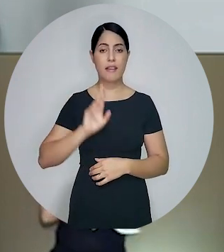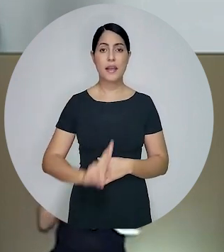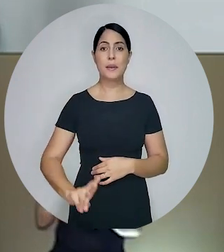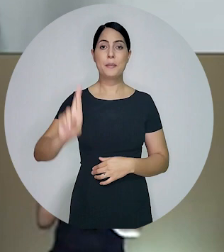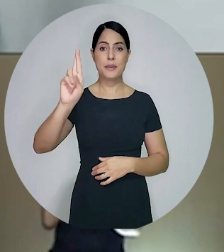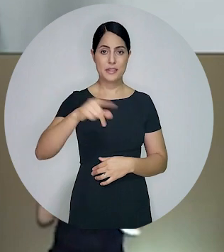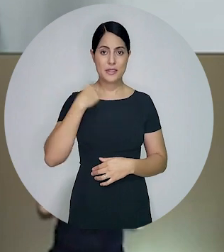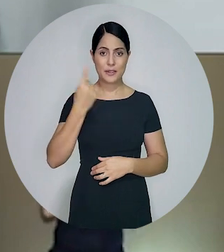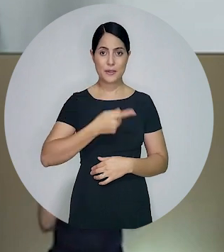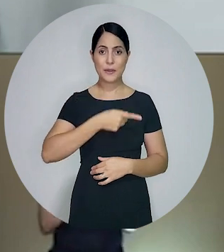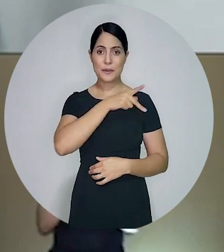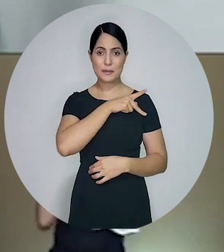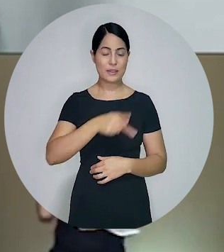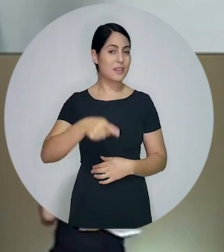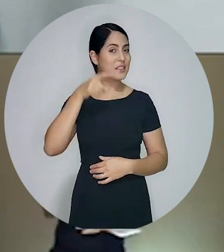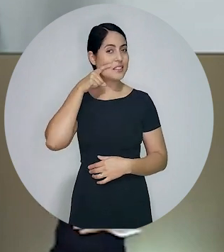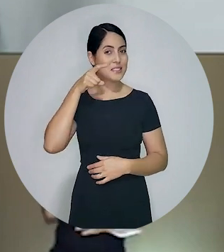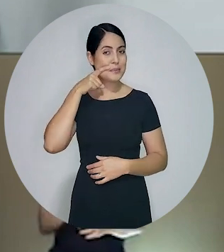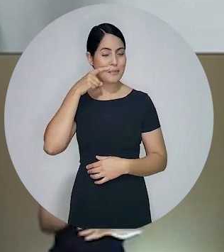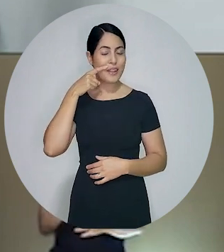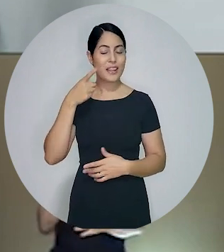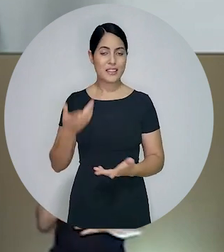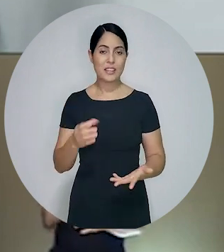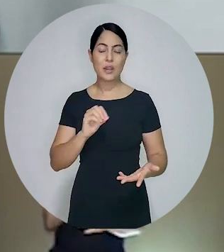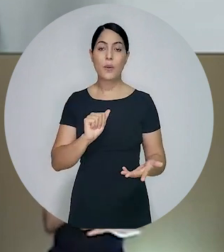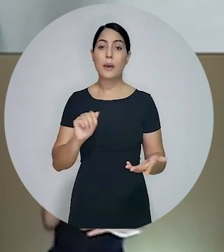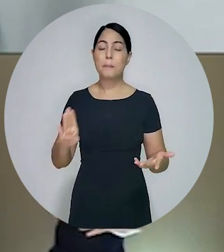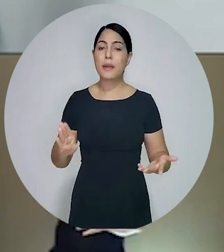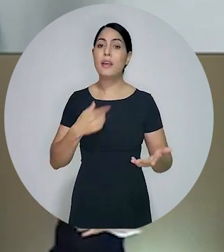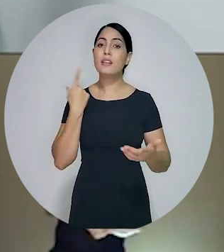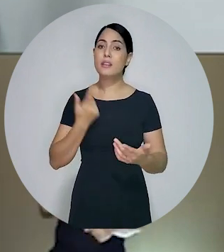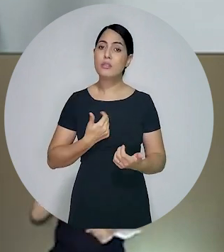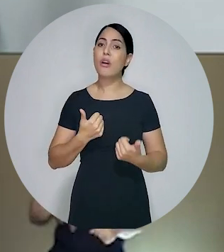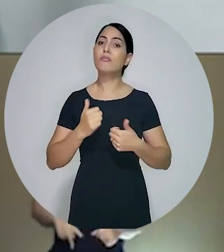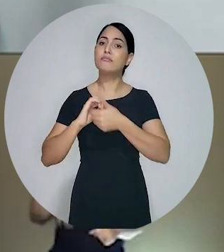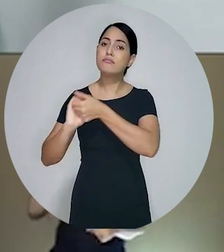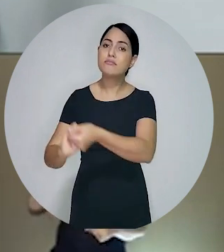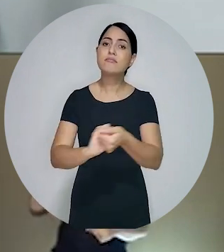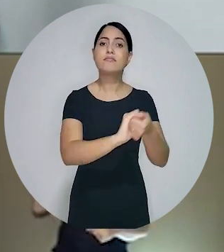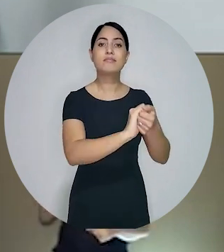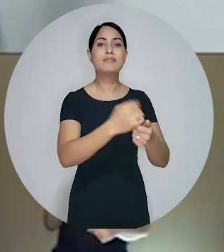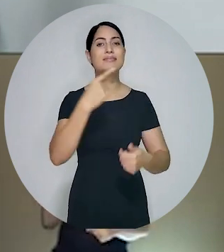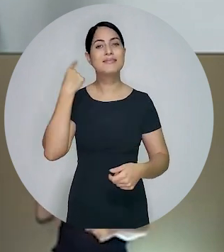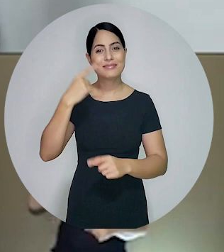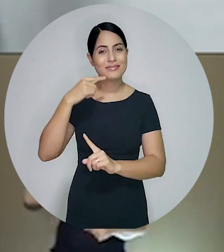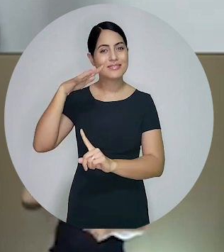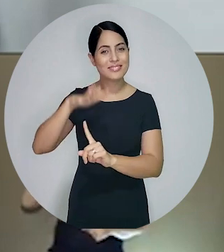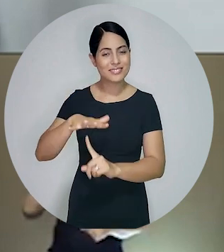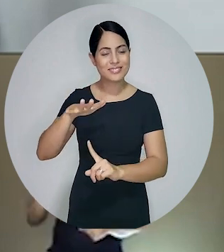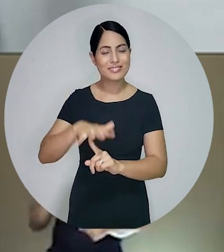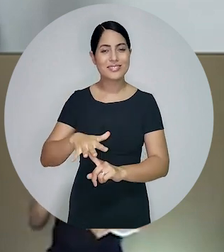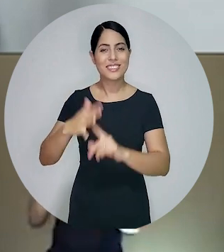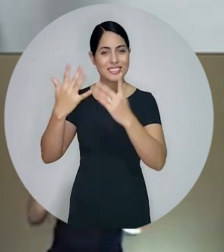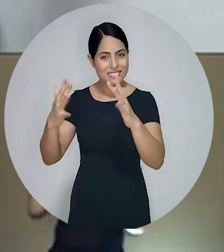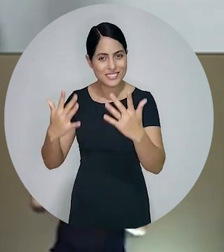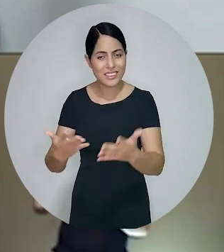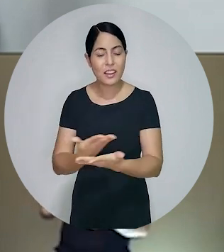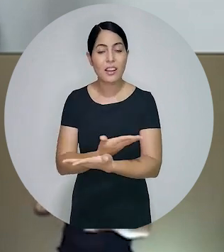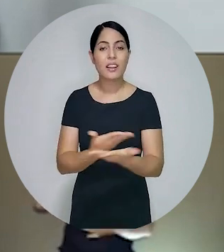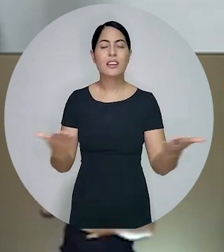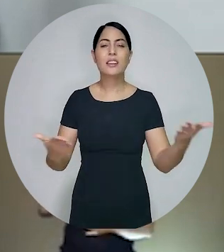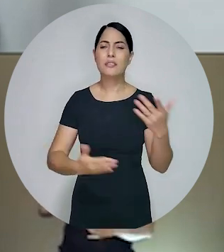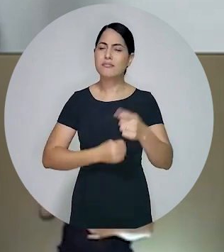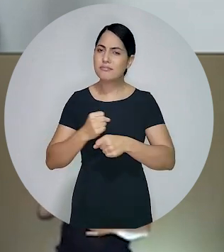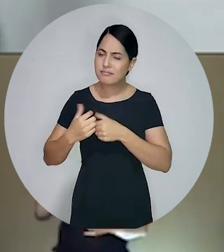advogados brasileiros, representando o nosso presidente Beto Simonetti, para saudar essa advocacia